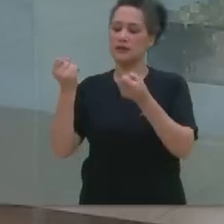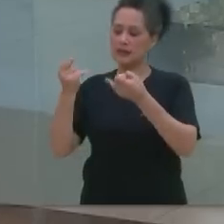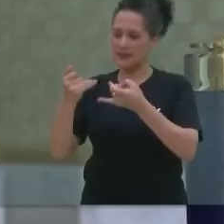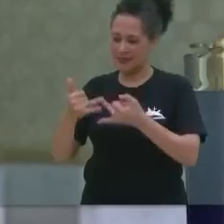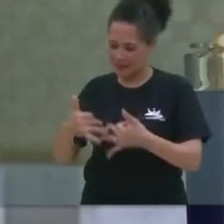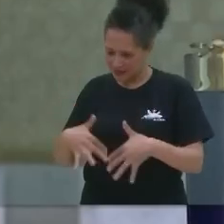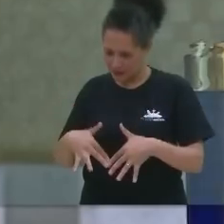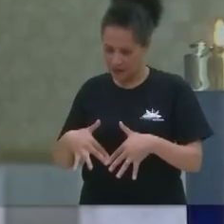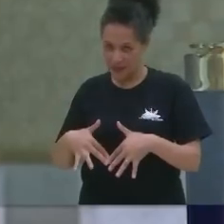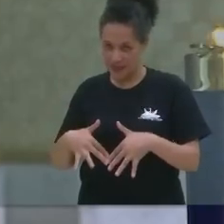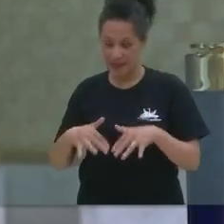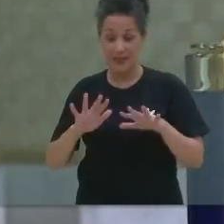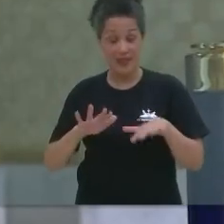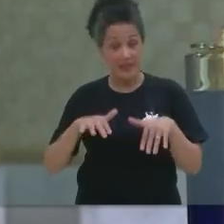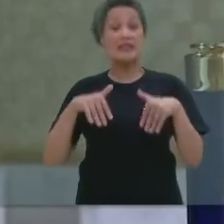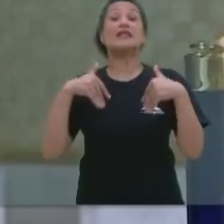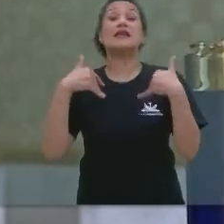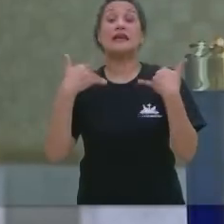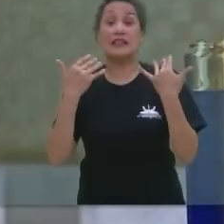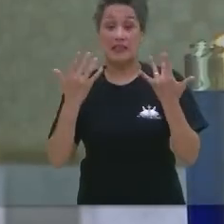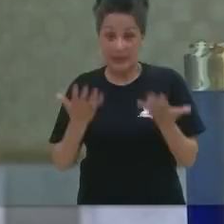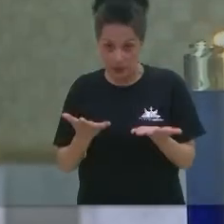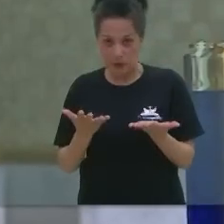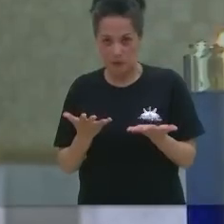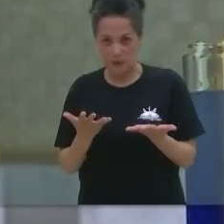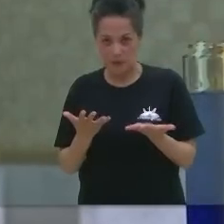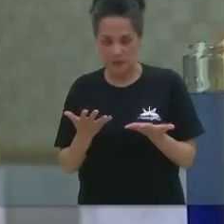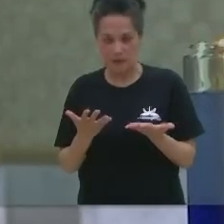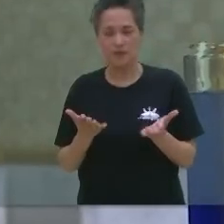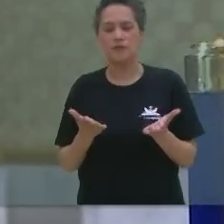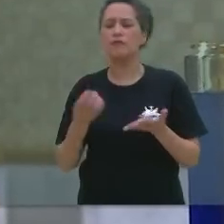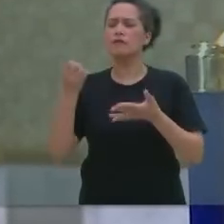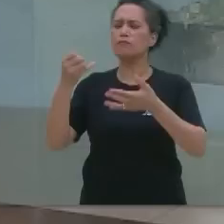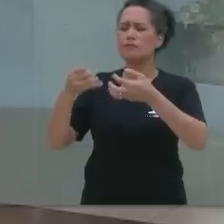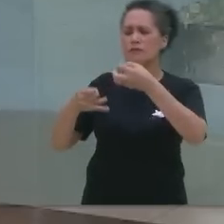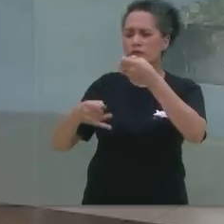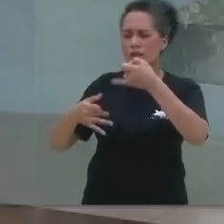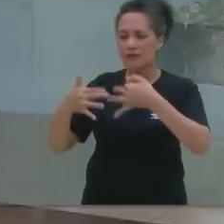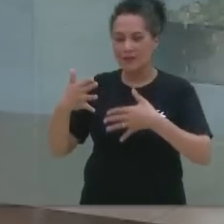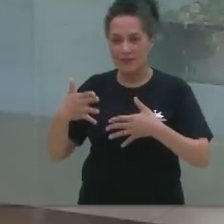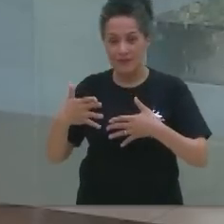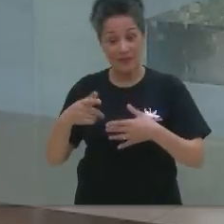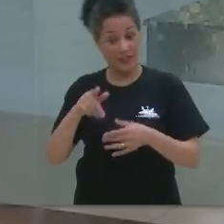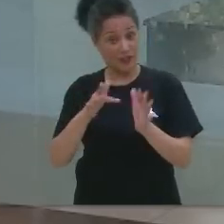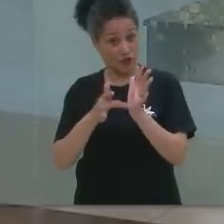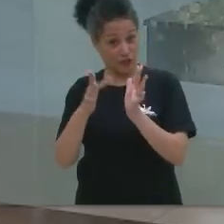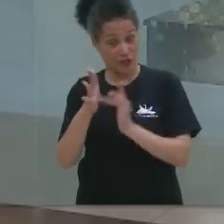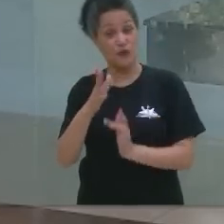para afirmar isso, não é? Então Jesus está dizendo, portanto,